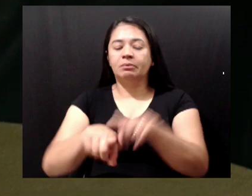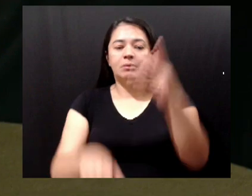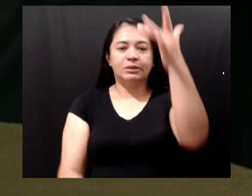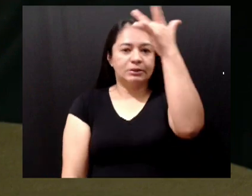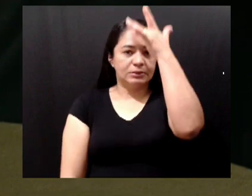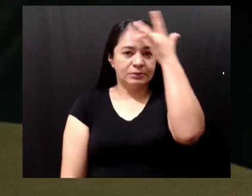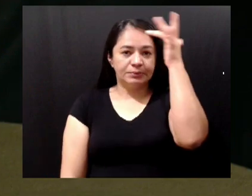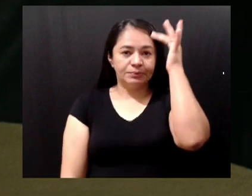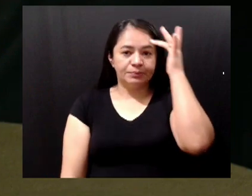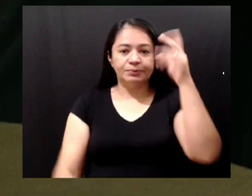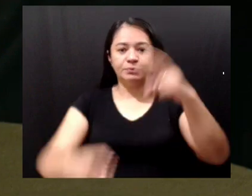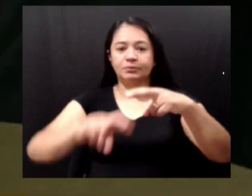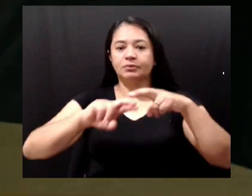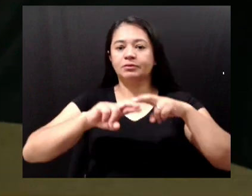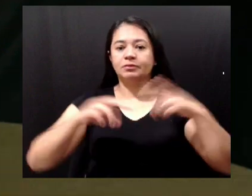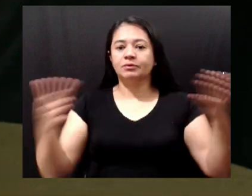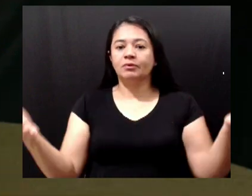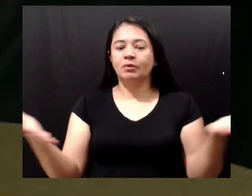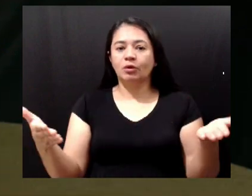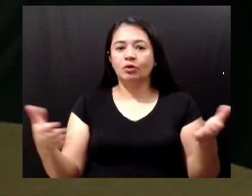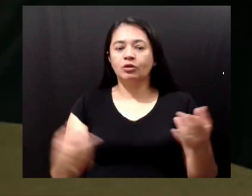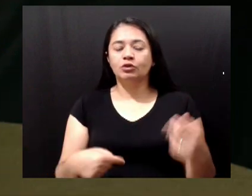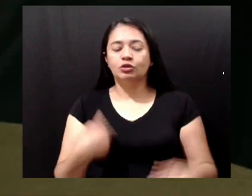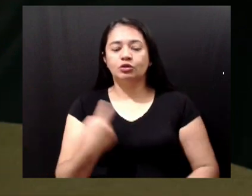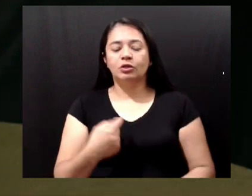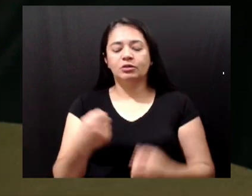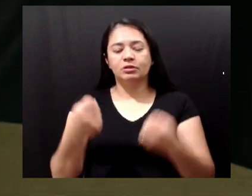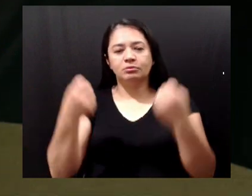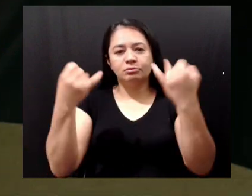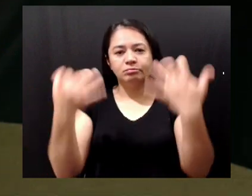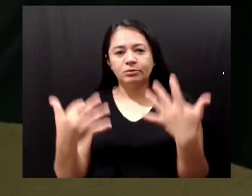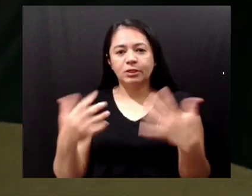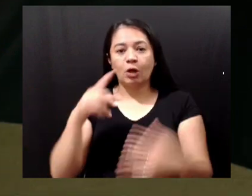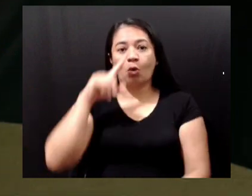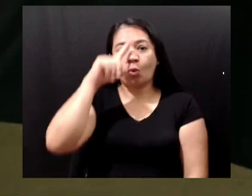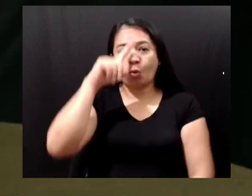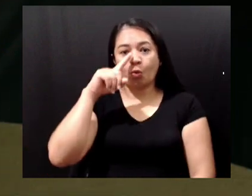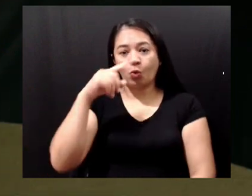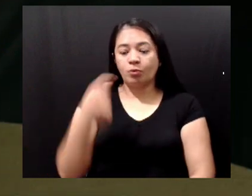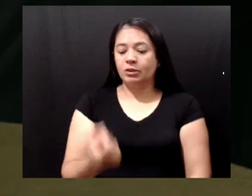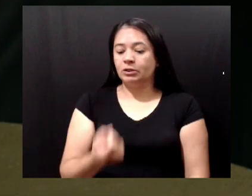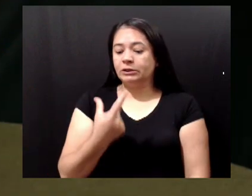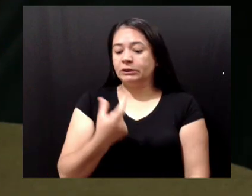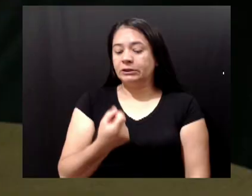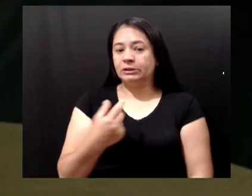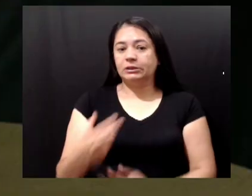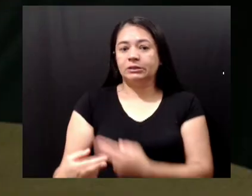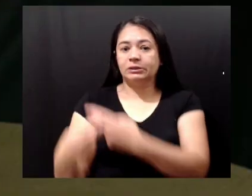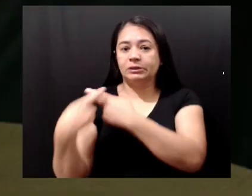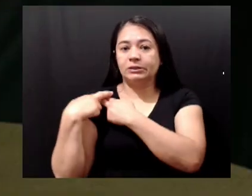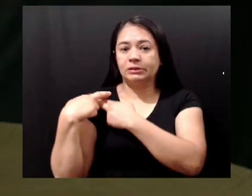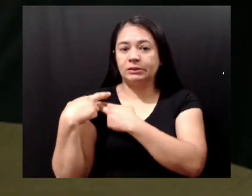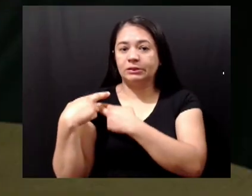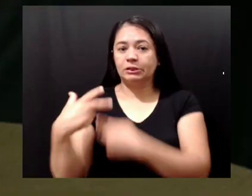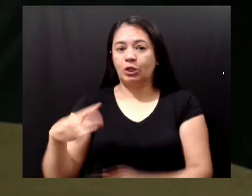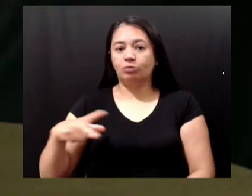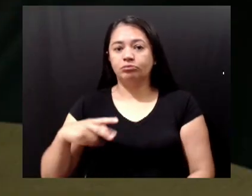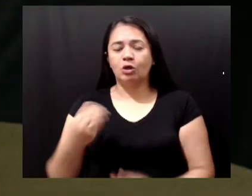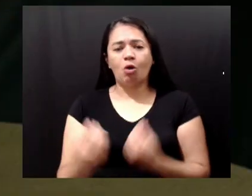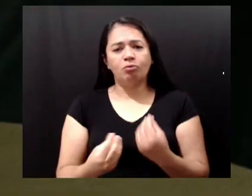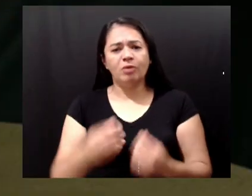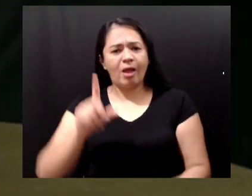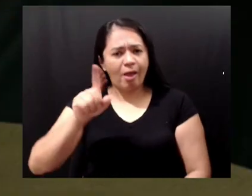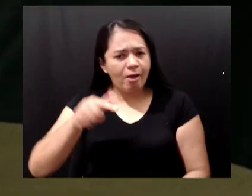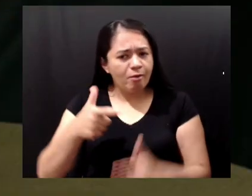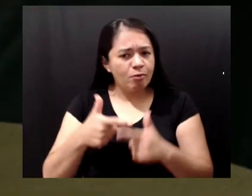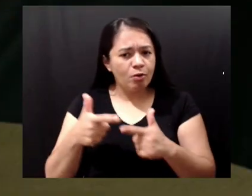vamos discutir quais são os riscos da automedicação. Esse é um problema de saúde pública? E como conscientizar a população sobre